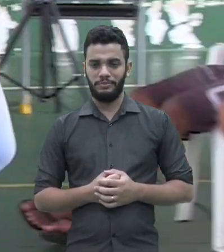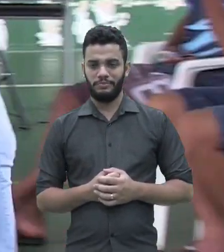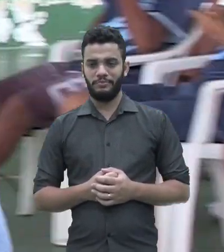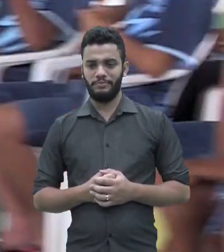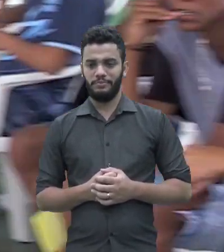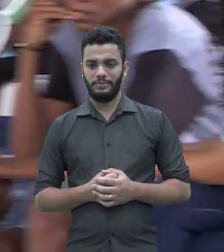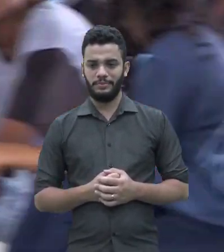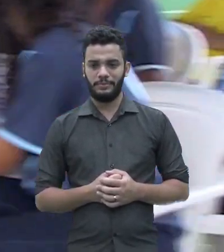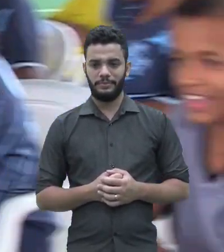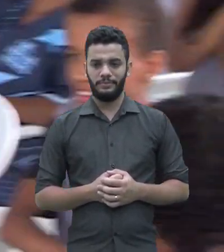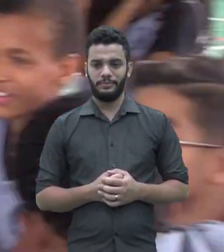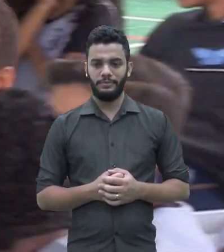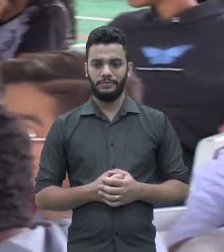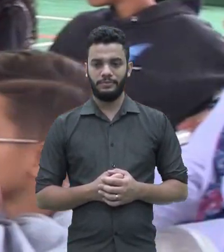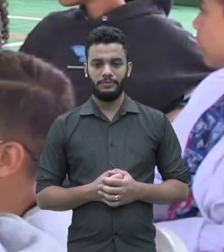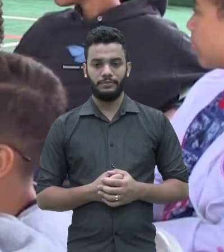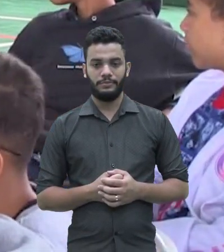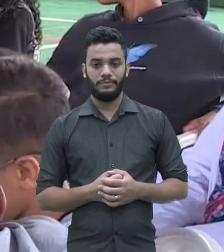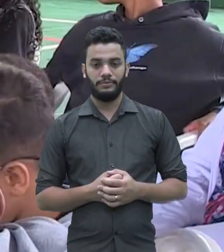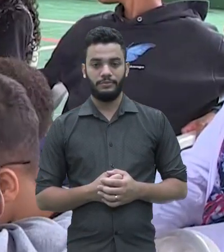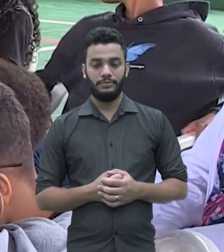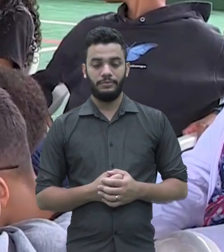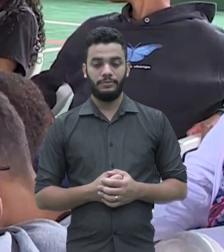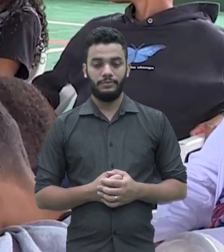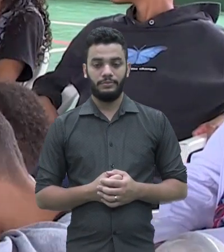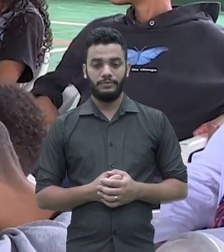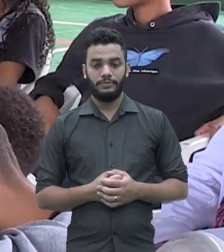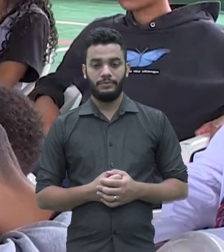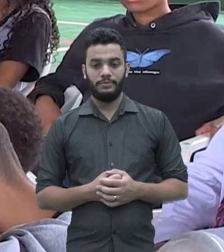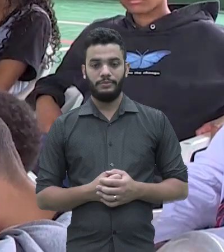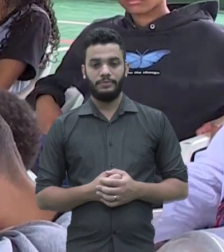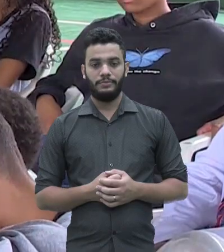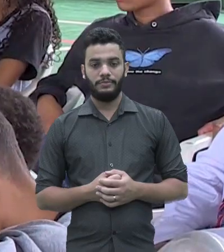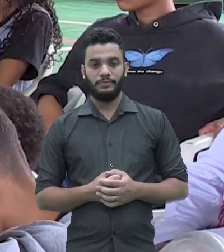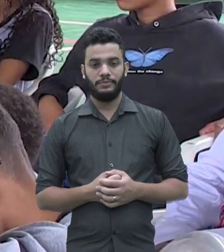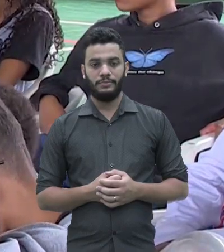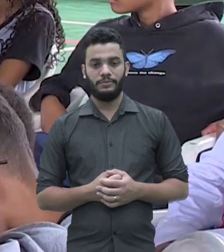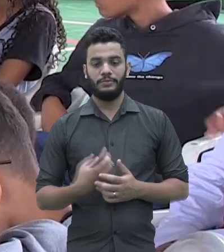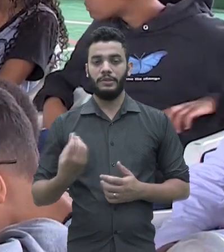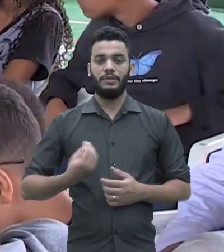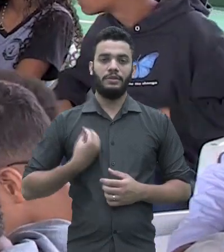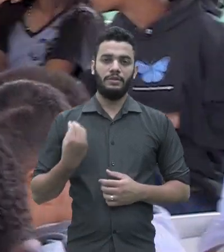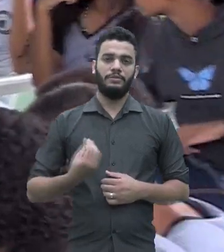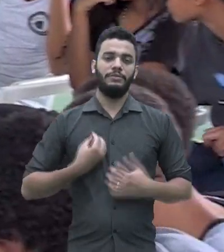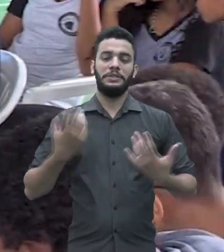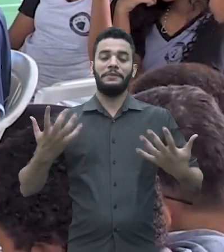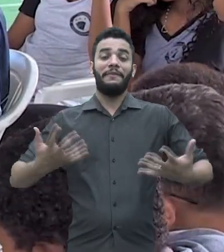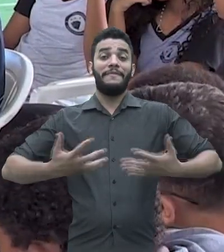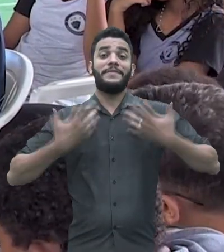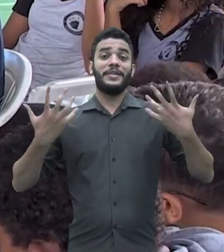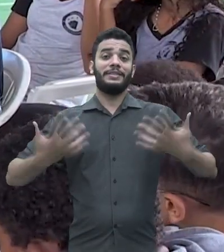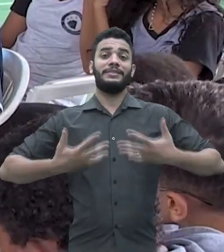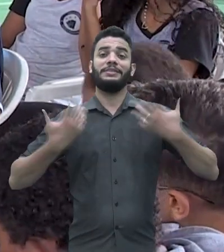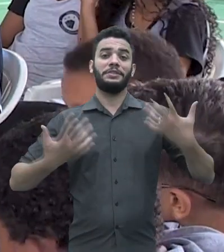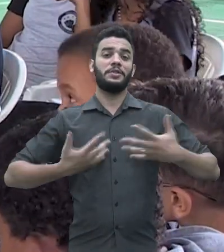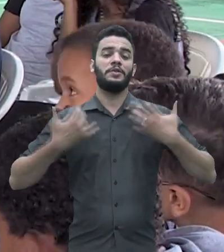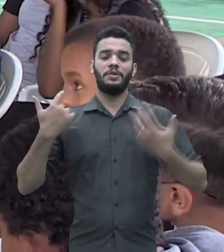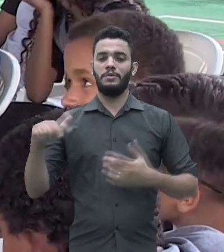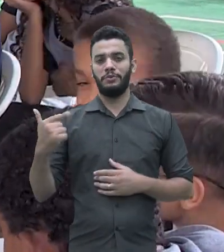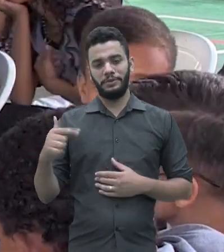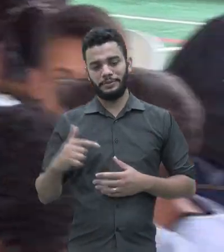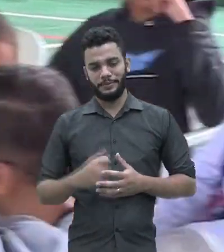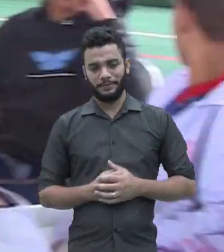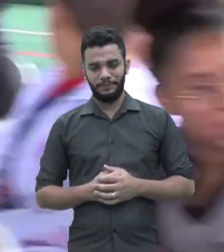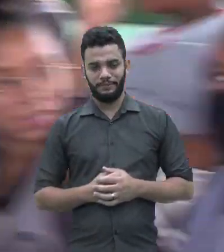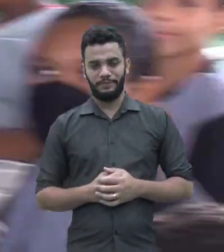Ajuda aí, amigo, vai. Pode falar, então. É uma vida sem alegria, uma vida sem amor. Ai, ajuda